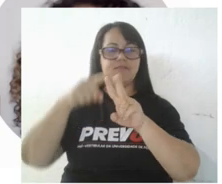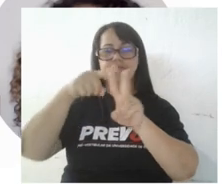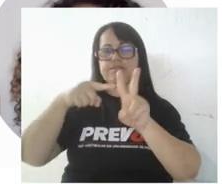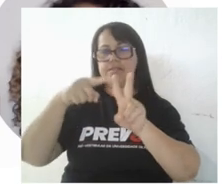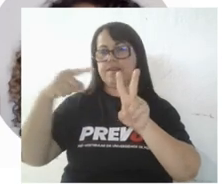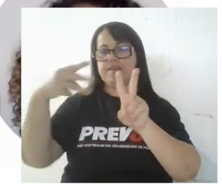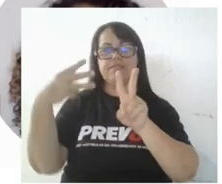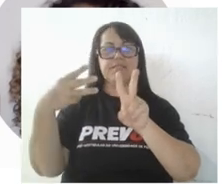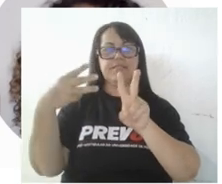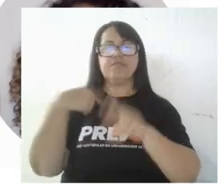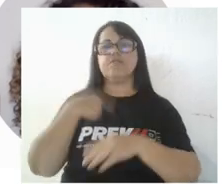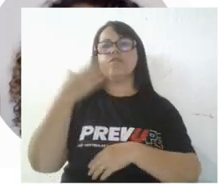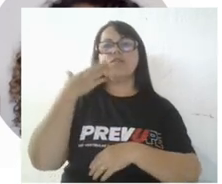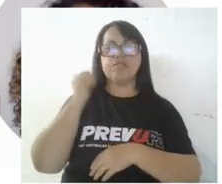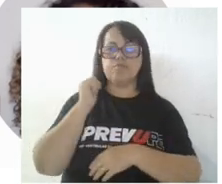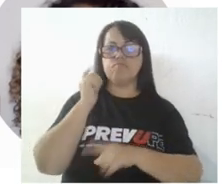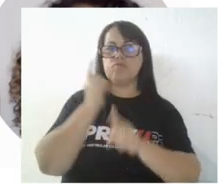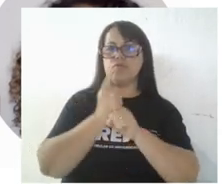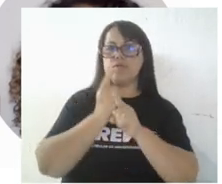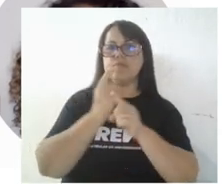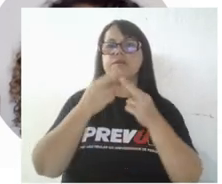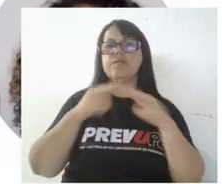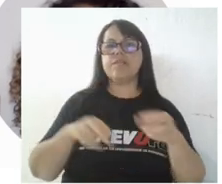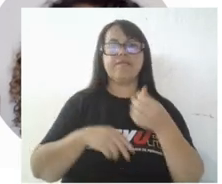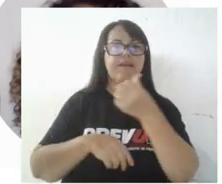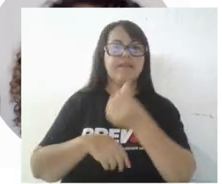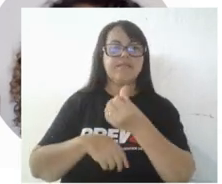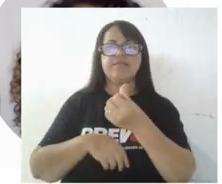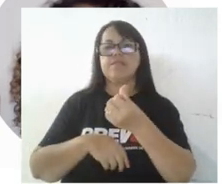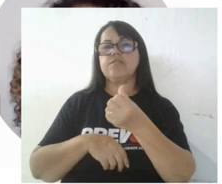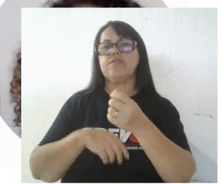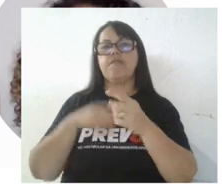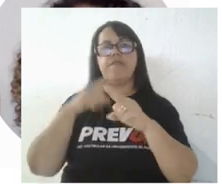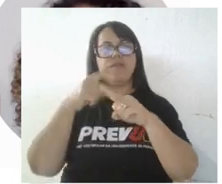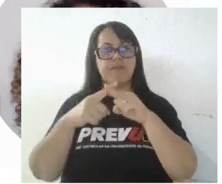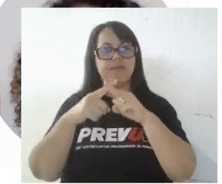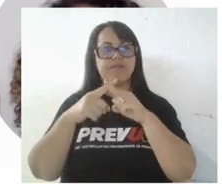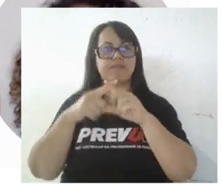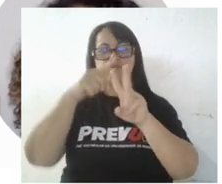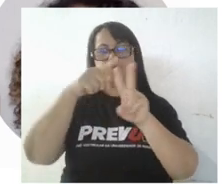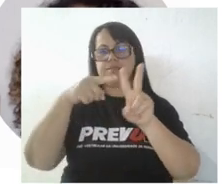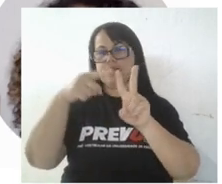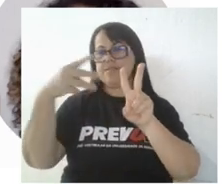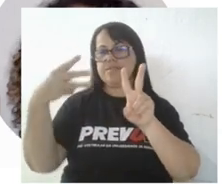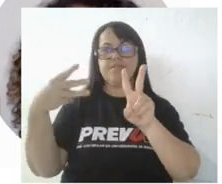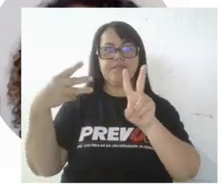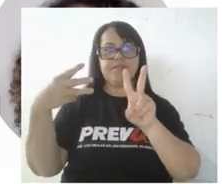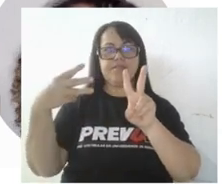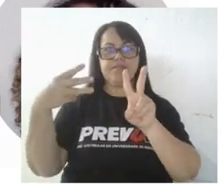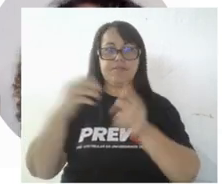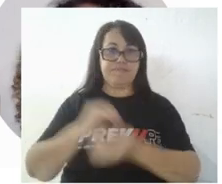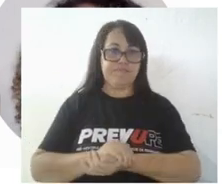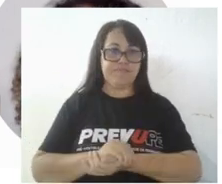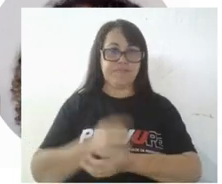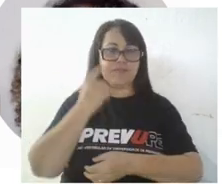3. Nós sabemos que 12 dividido por 2 é 6, 6 ao quadrado, vezes raiz de 3. Então, eu saí de uma divisão